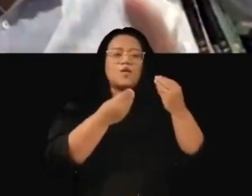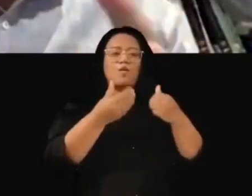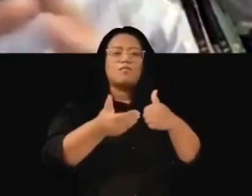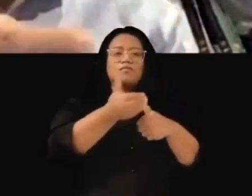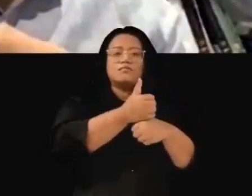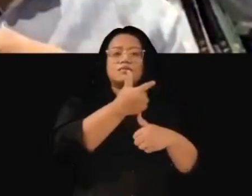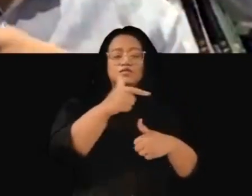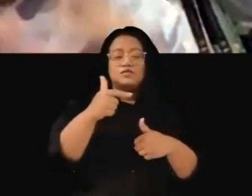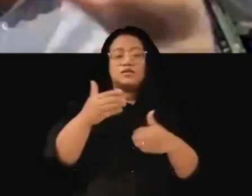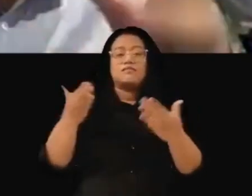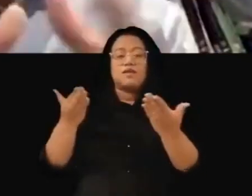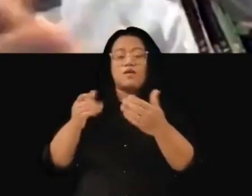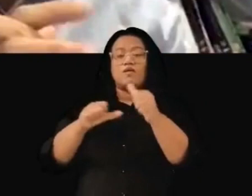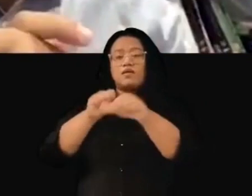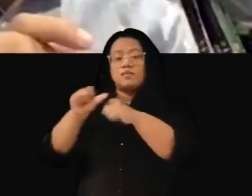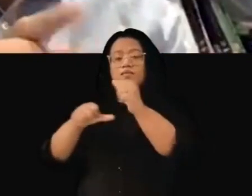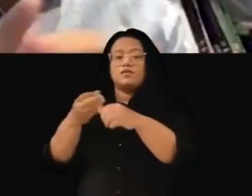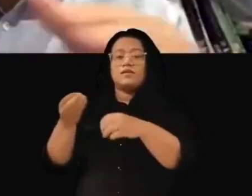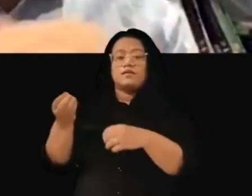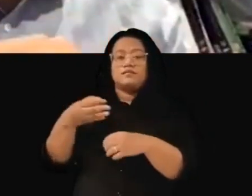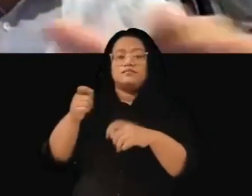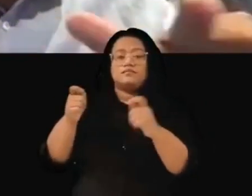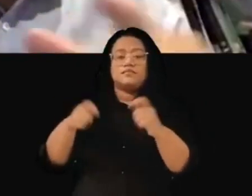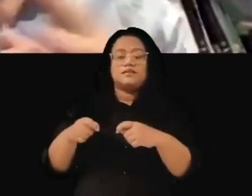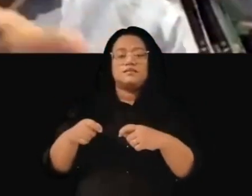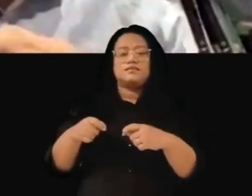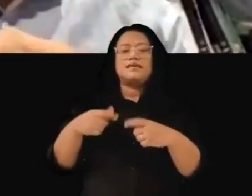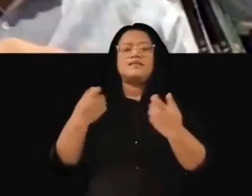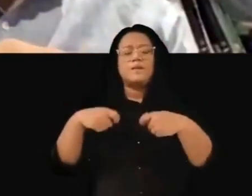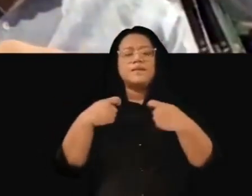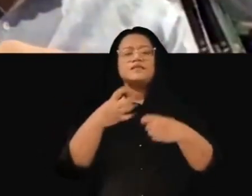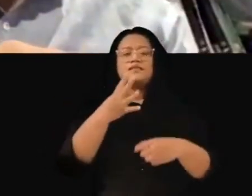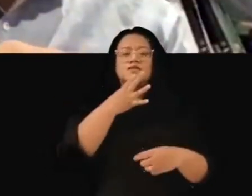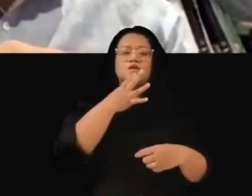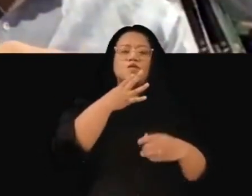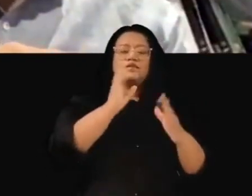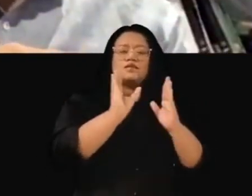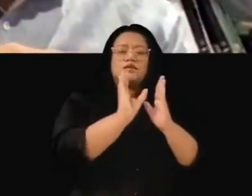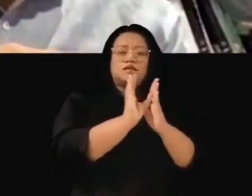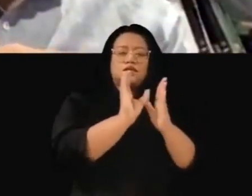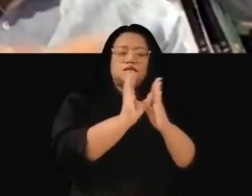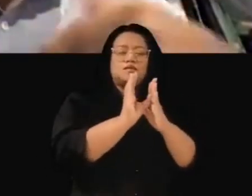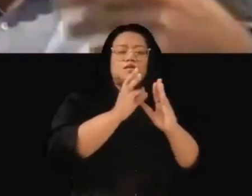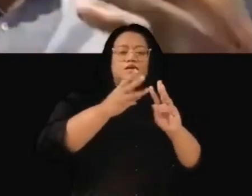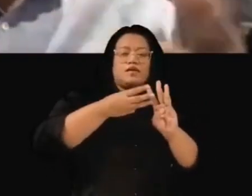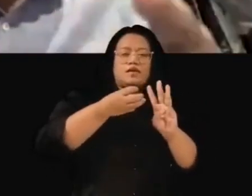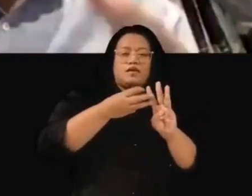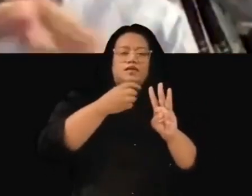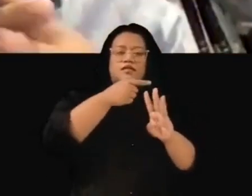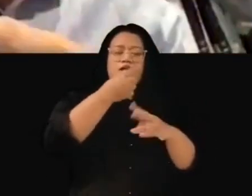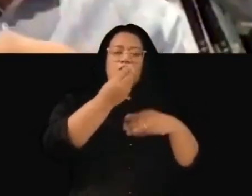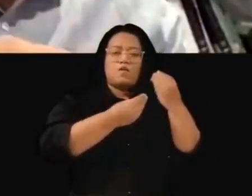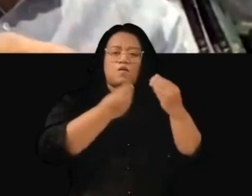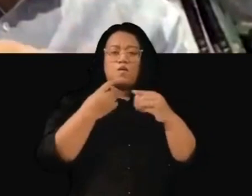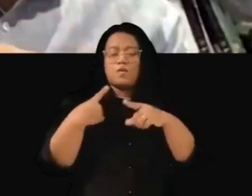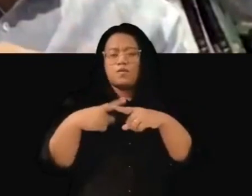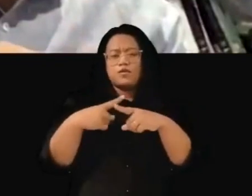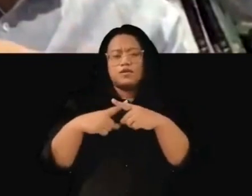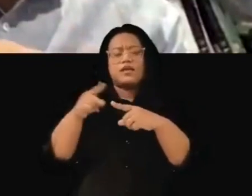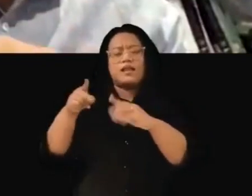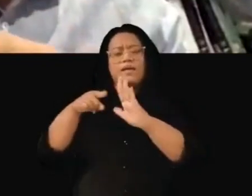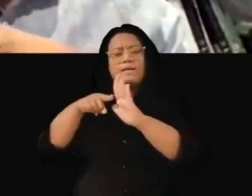o saber tradicional, o saber das comunidades originárias, ele é fundamental. Por quê? Porque quando o pesquisador adentra numa área